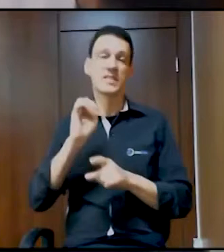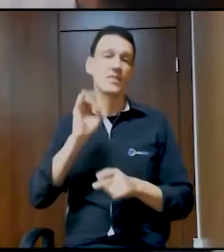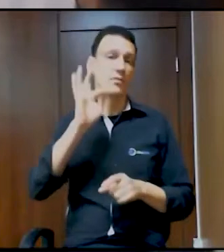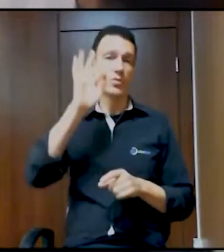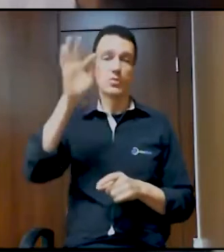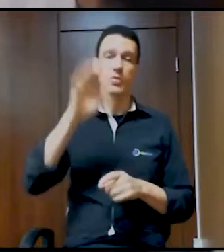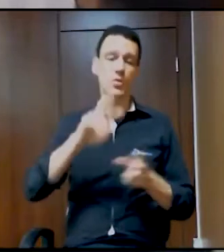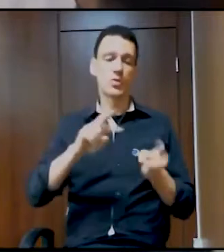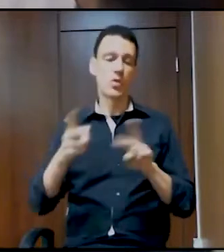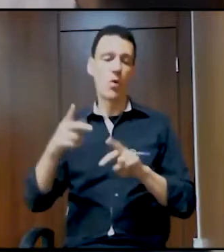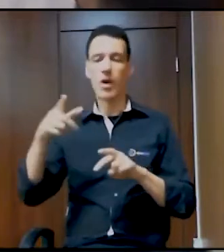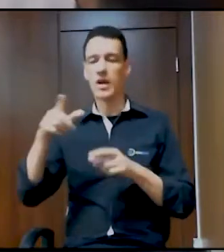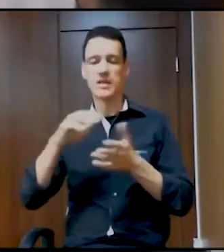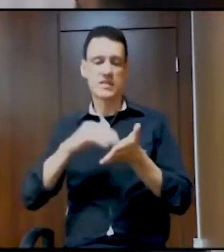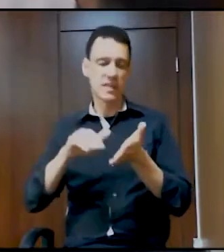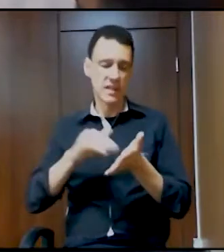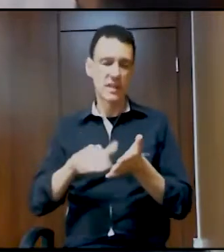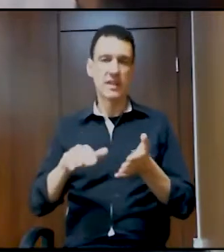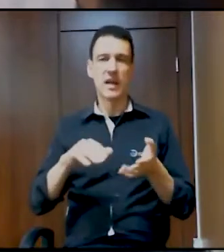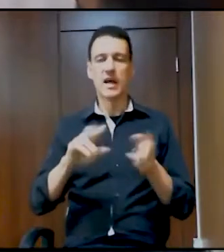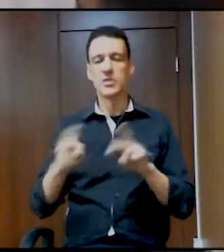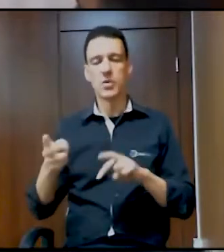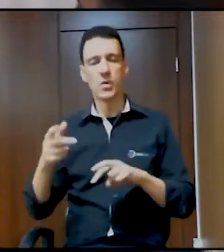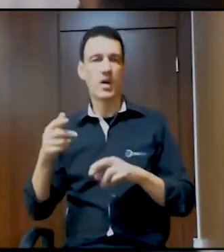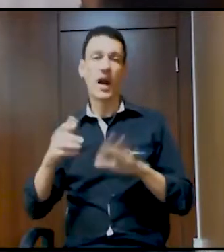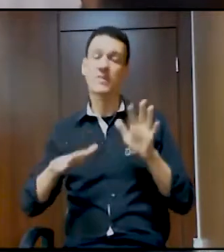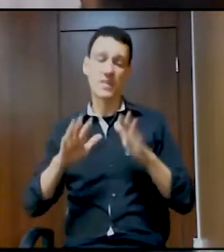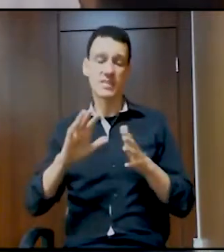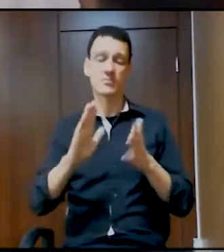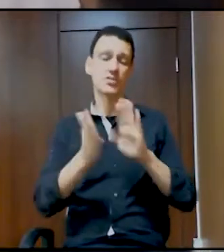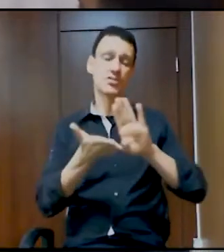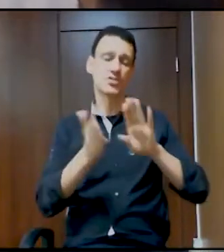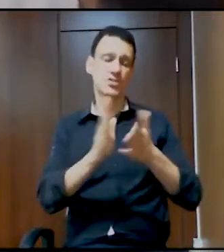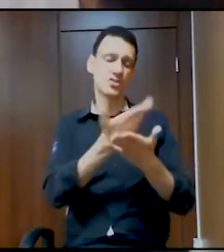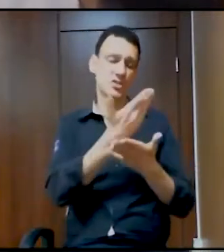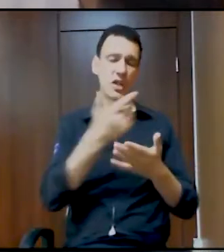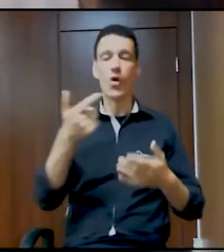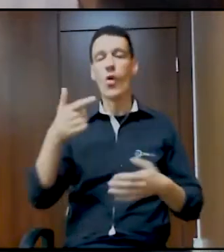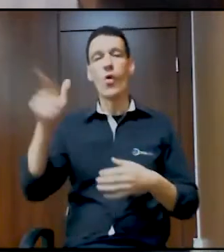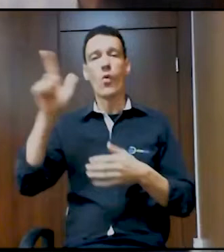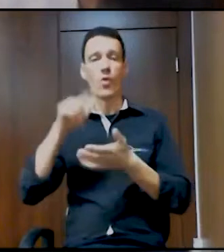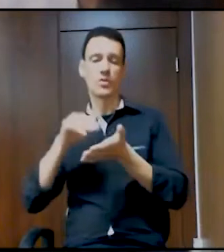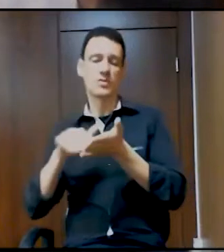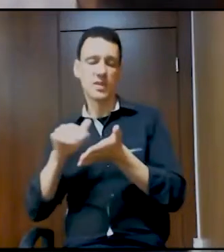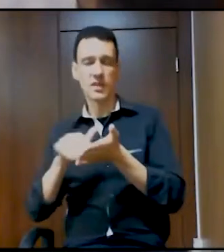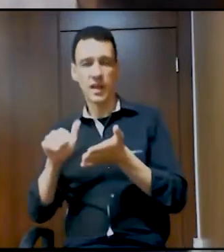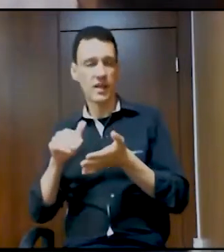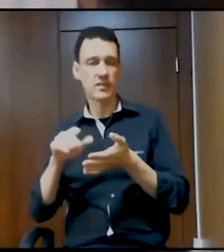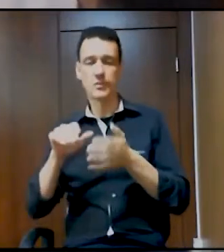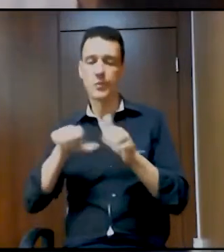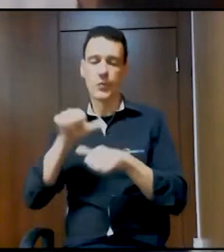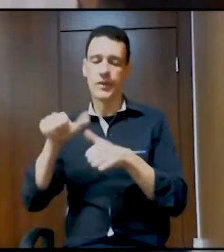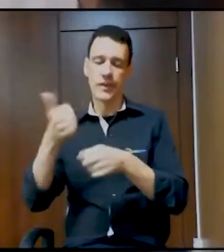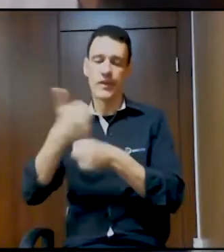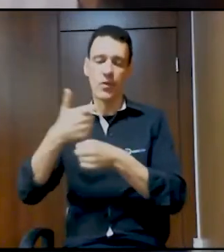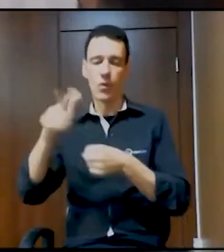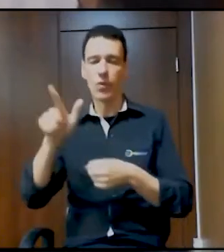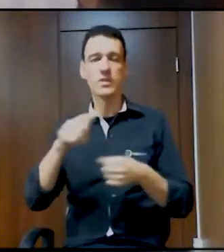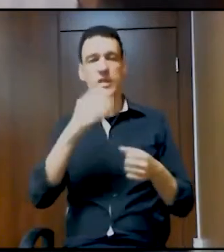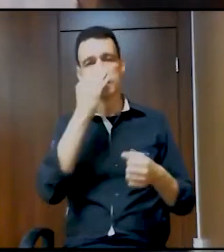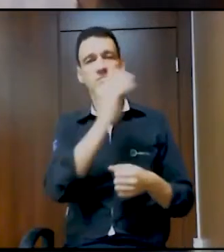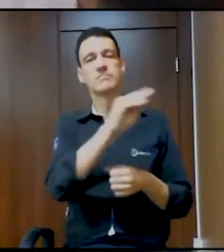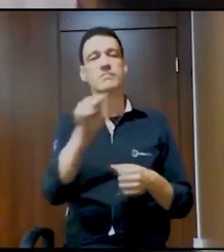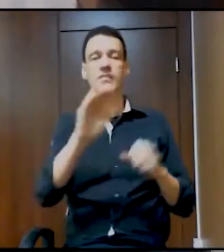algum secretário, alguma coisa como já aconteceu várias vezes, essas famílias não venham ser desassistidas pelo programa de